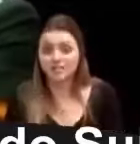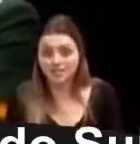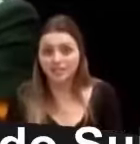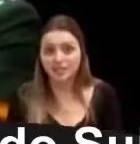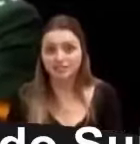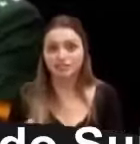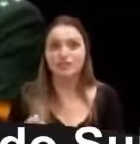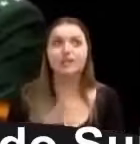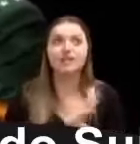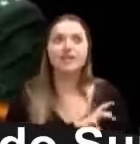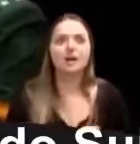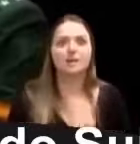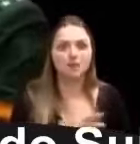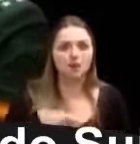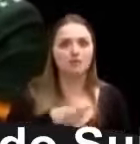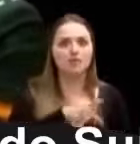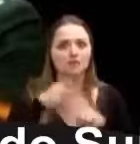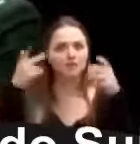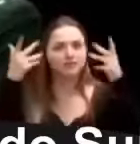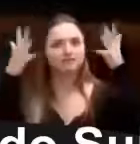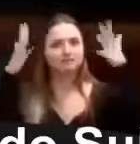nosso patriotismo.